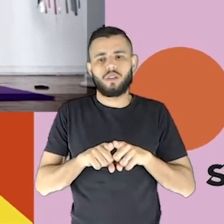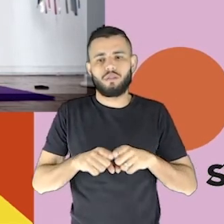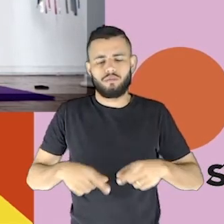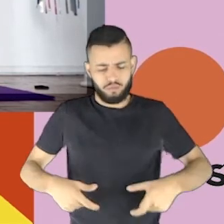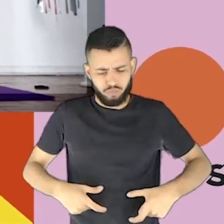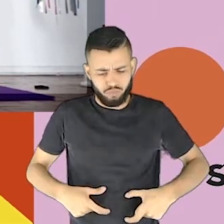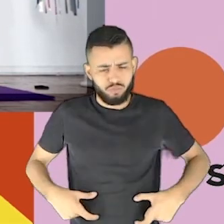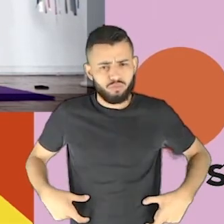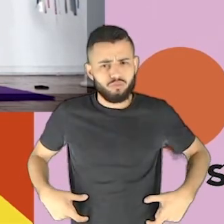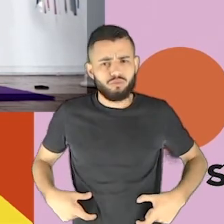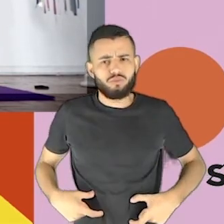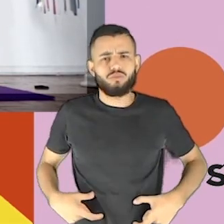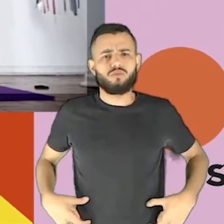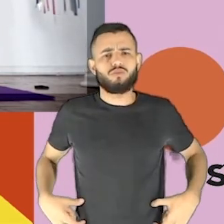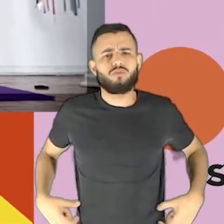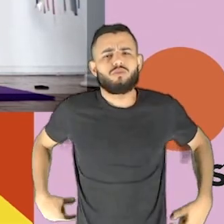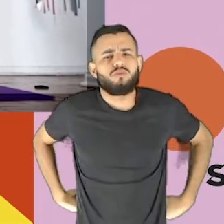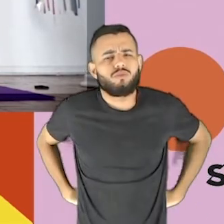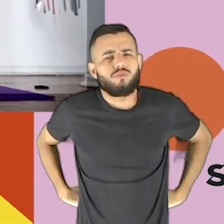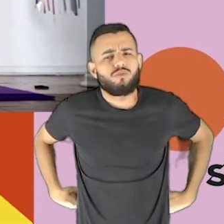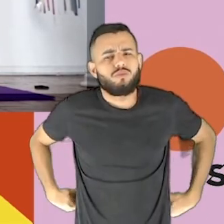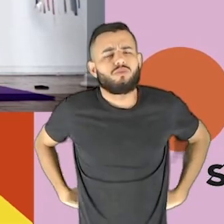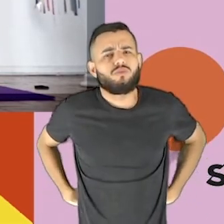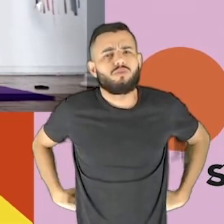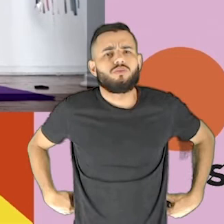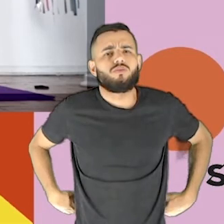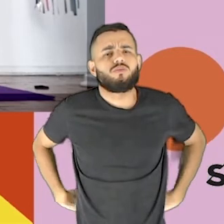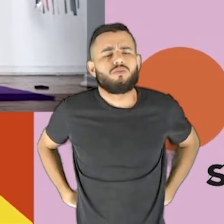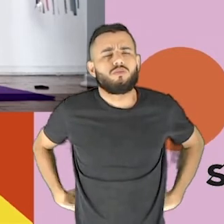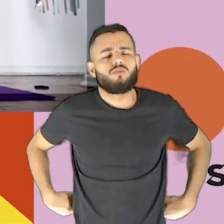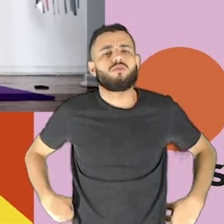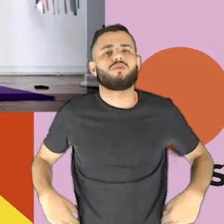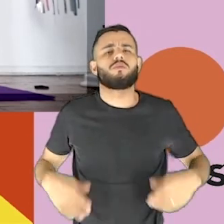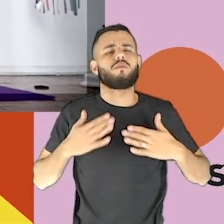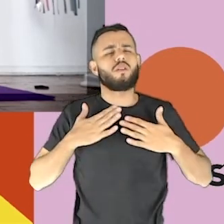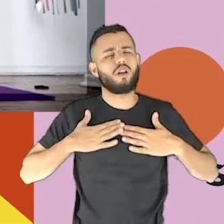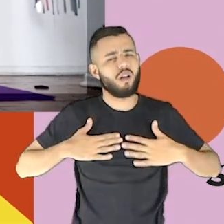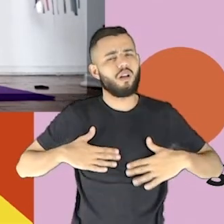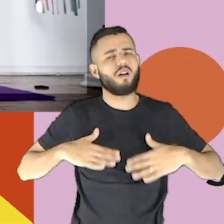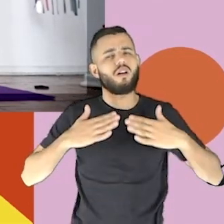atrás. A gente massageou as suprarrenais.